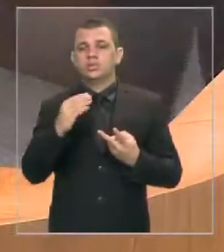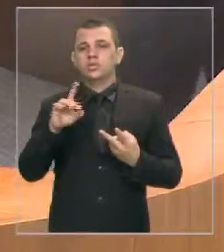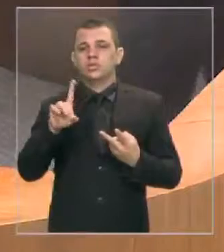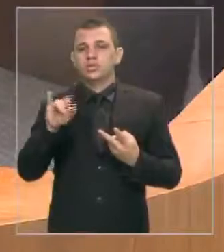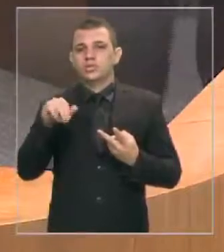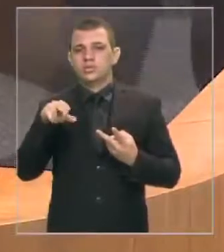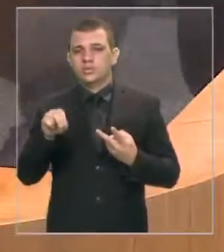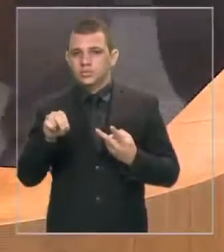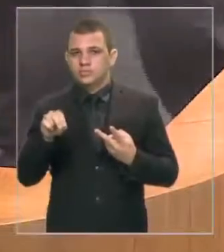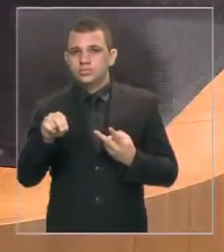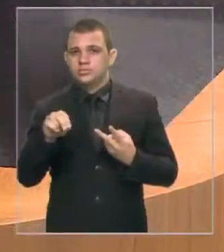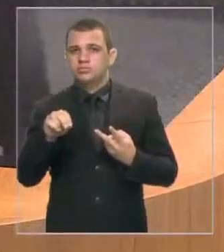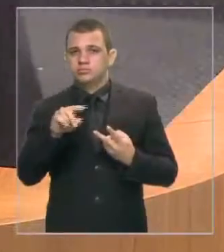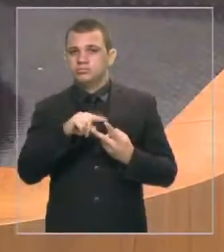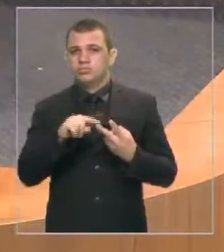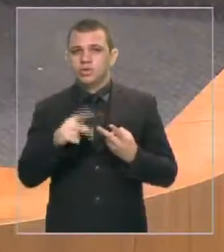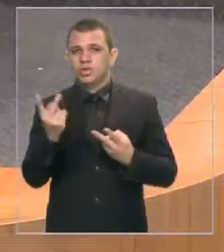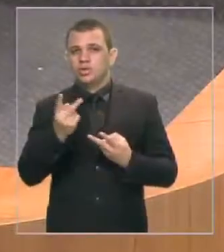Está aqui.